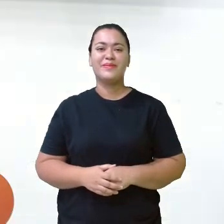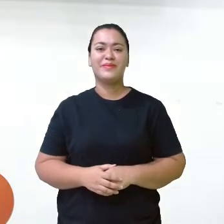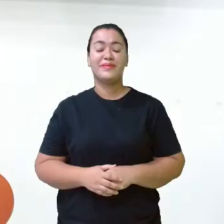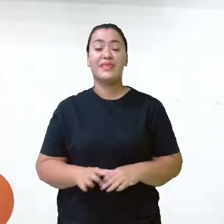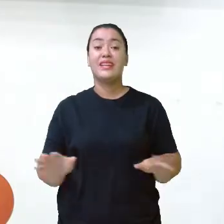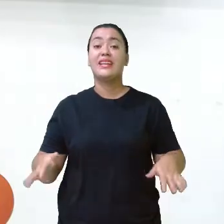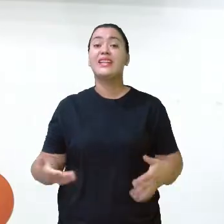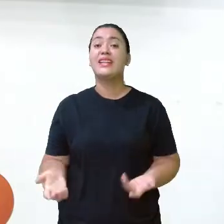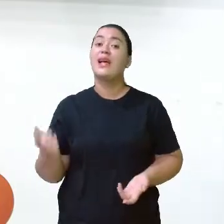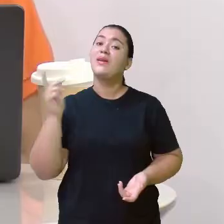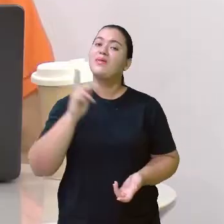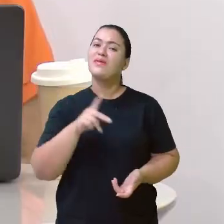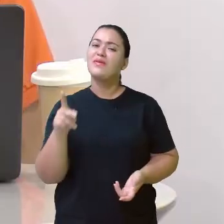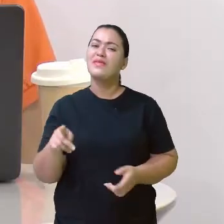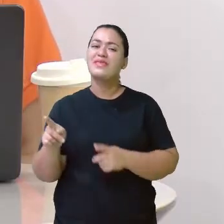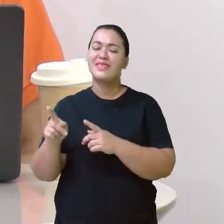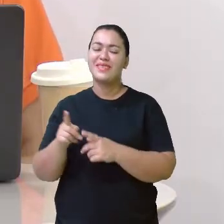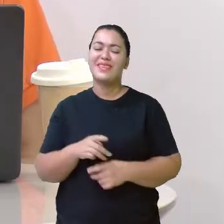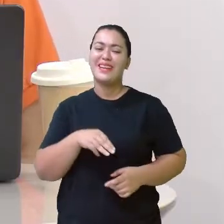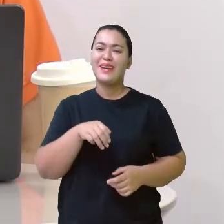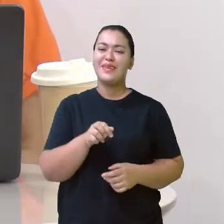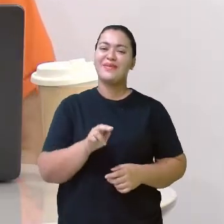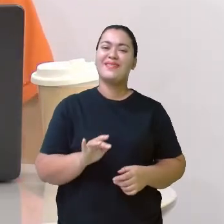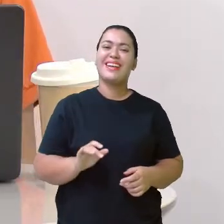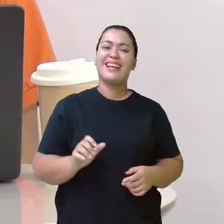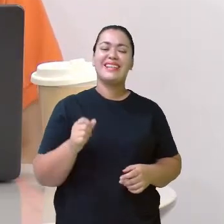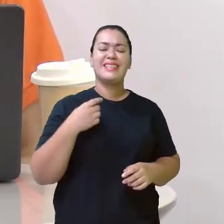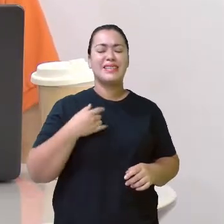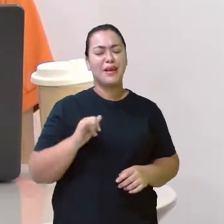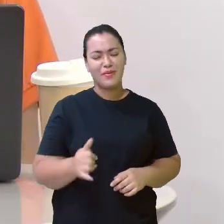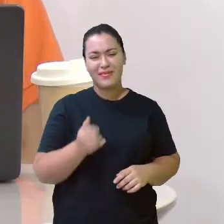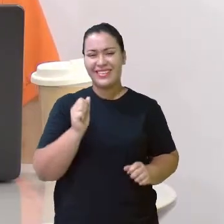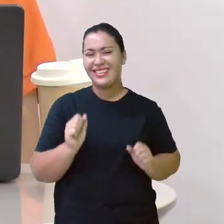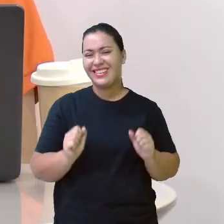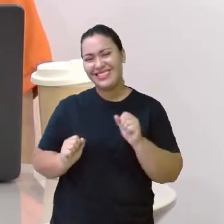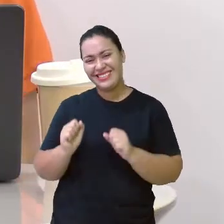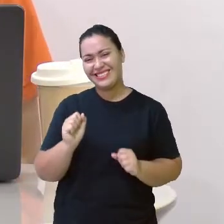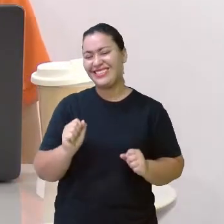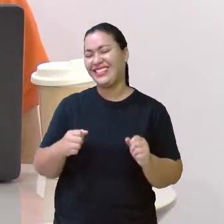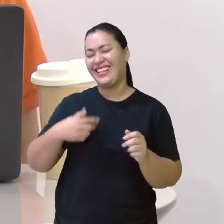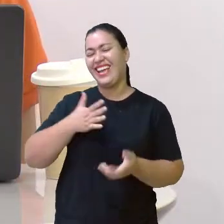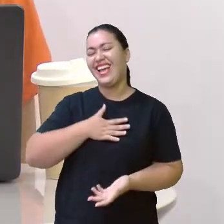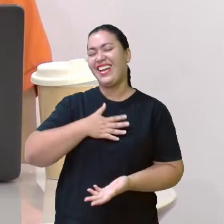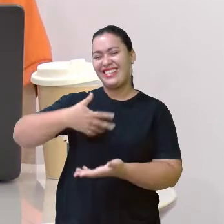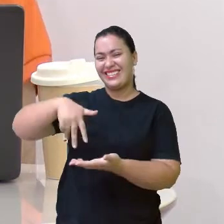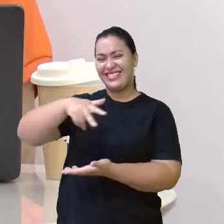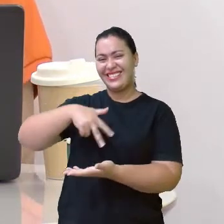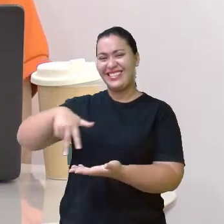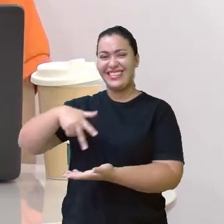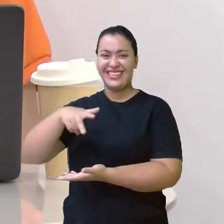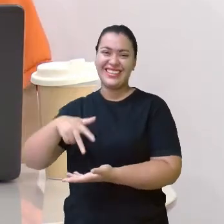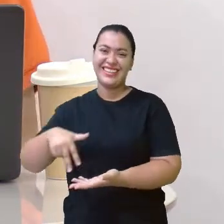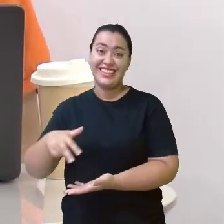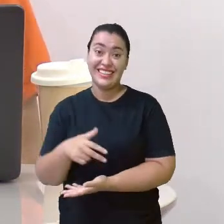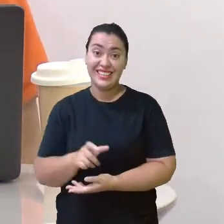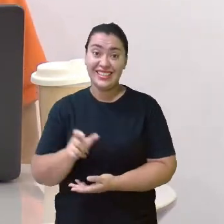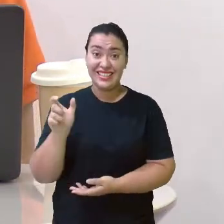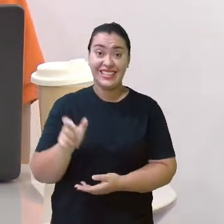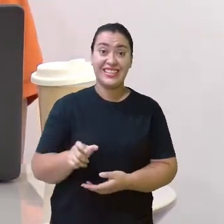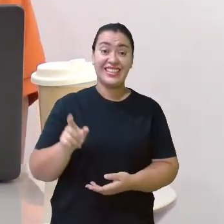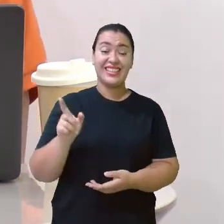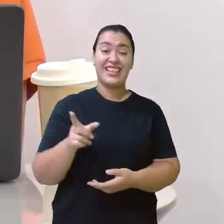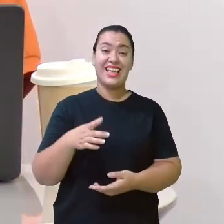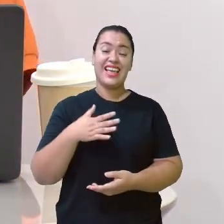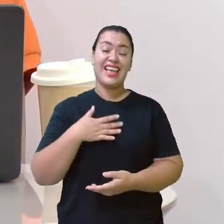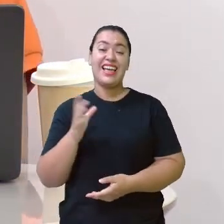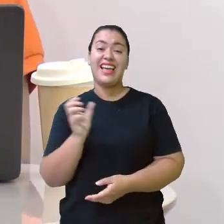E a professora Márcia estava aproveitando aí para dançar, porque, ô mulher para gostar de dançar, ela é uma dançarina, gente, ela não pode